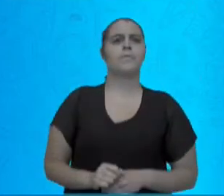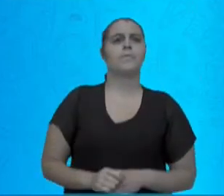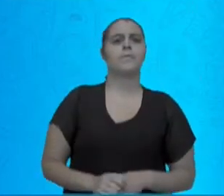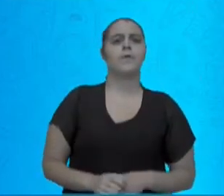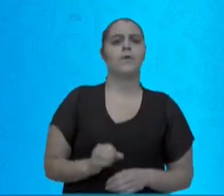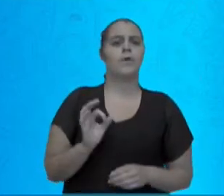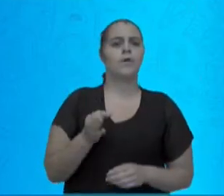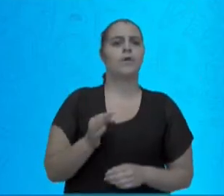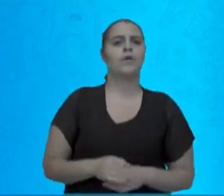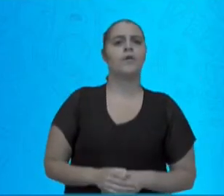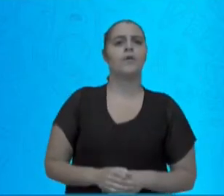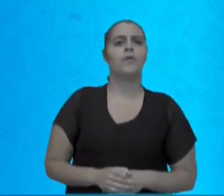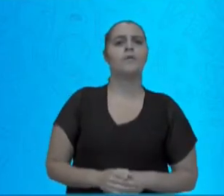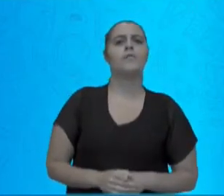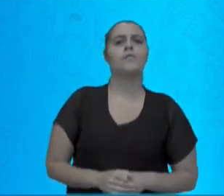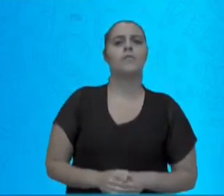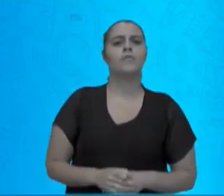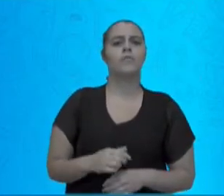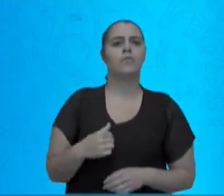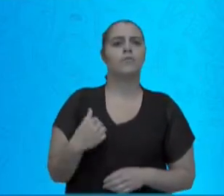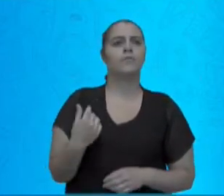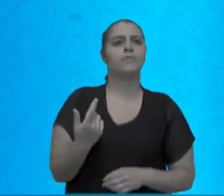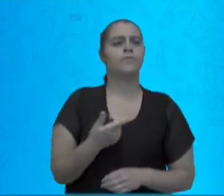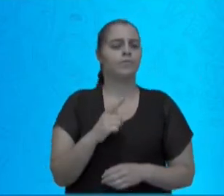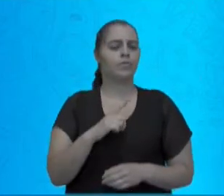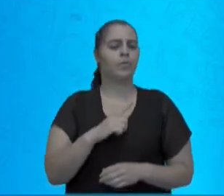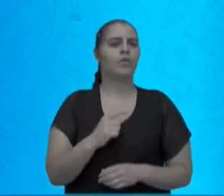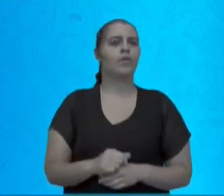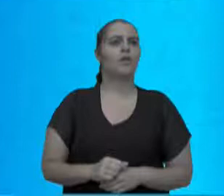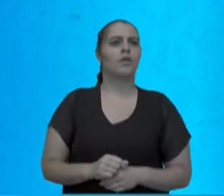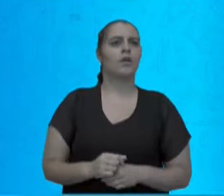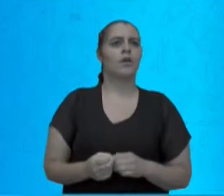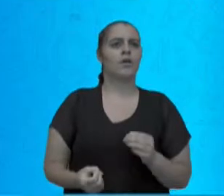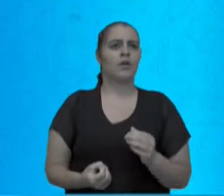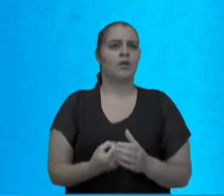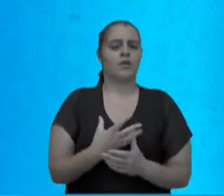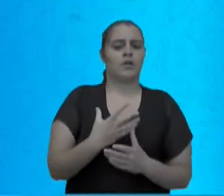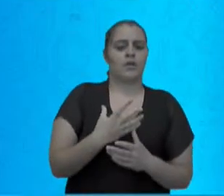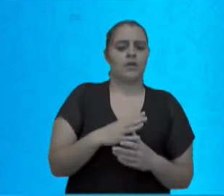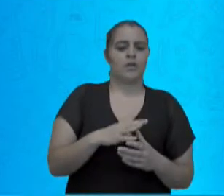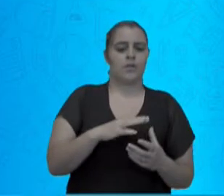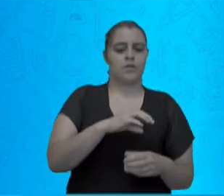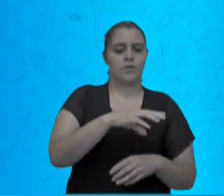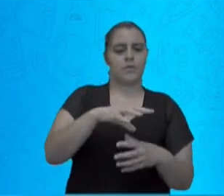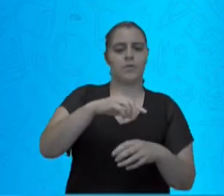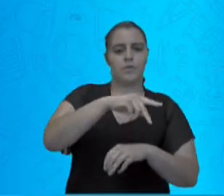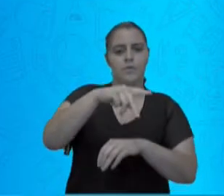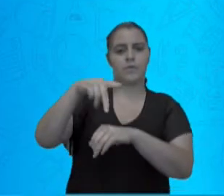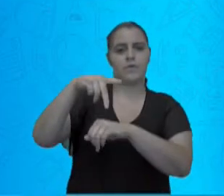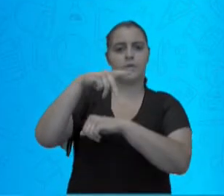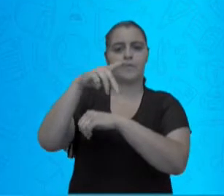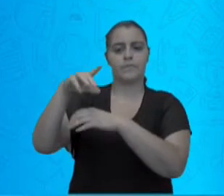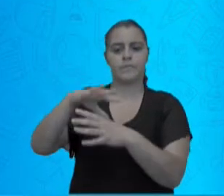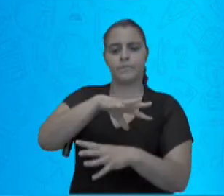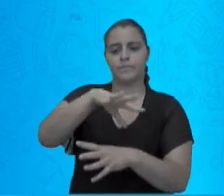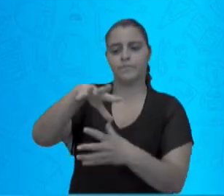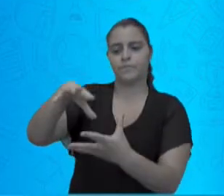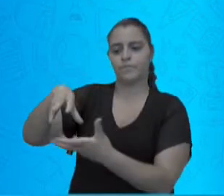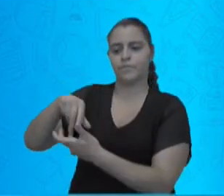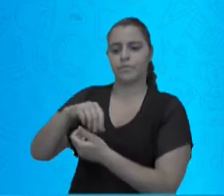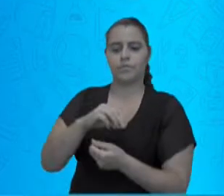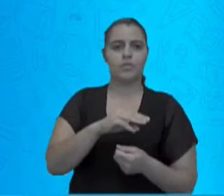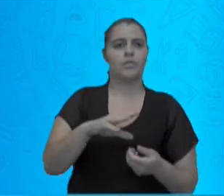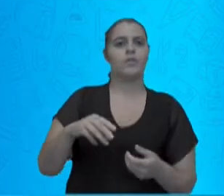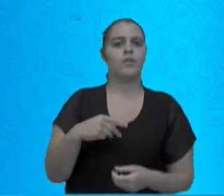Ok? E nós temos agora uma nação. O que é uma nação? A nação brasileira. É a